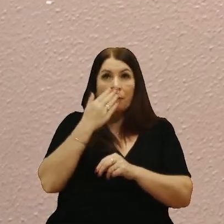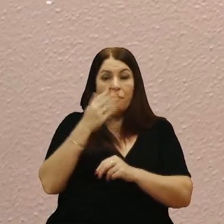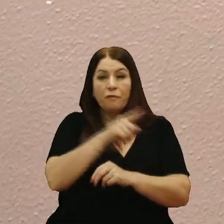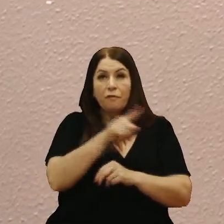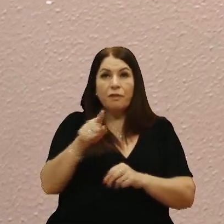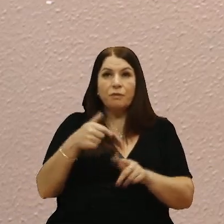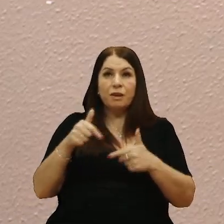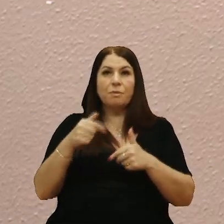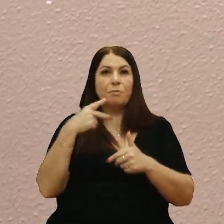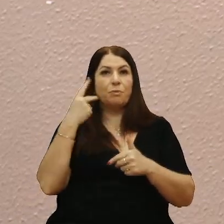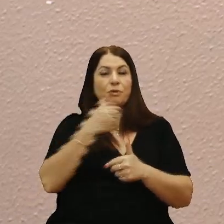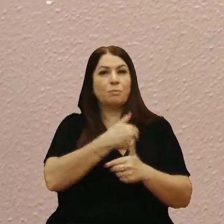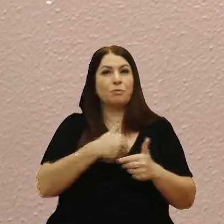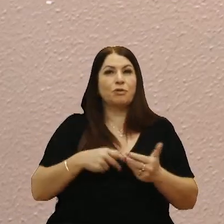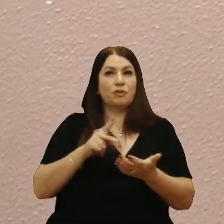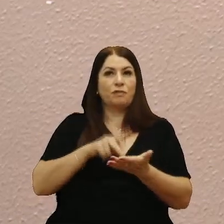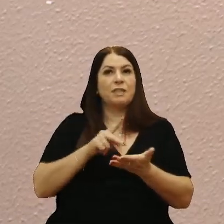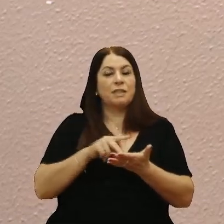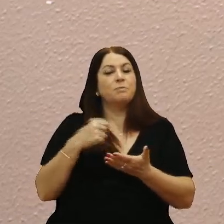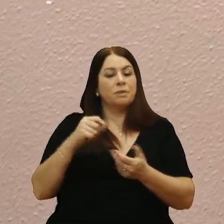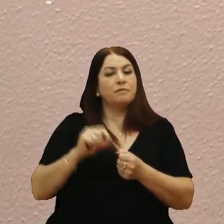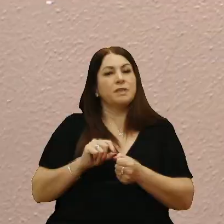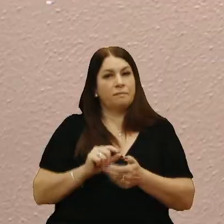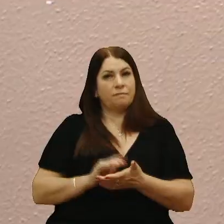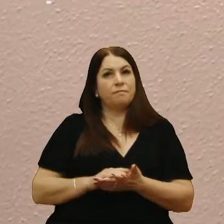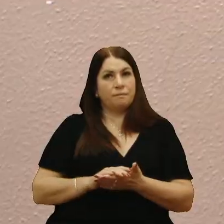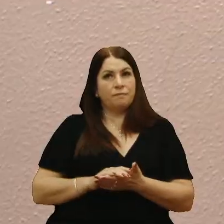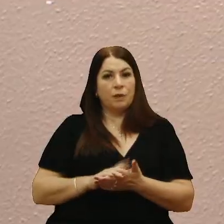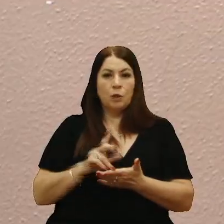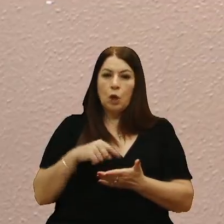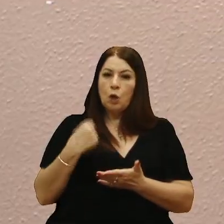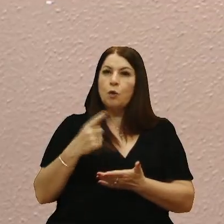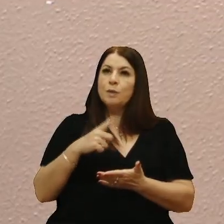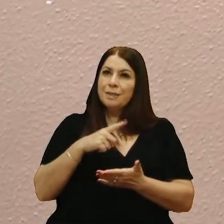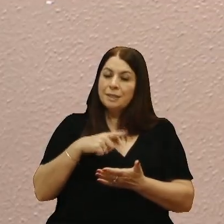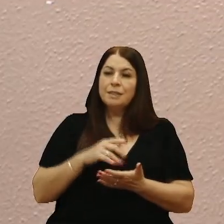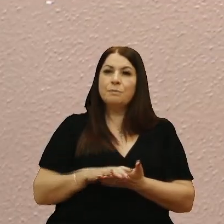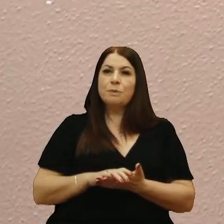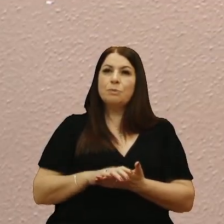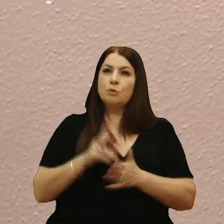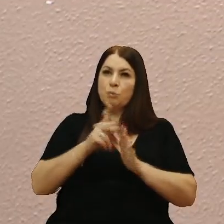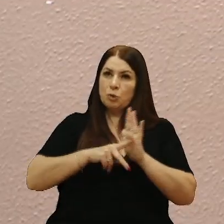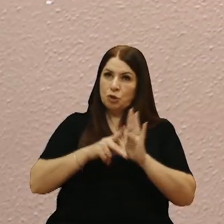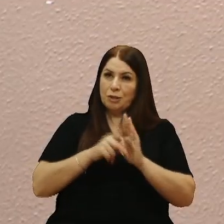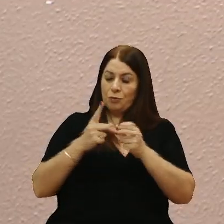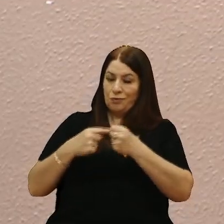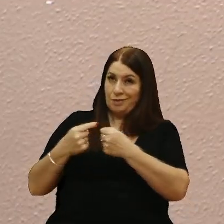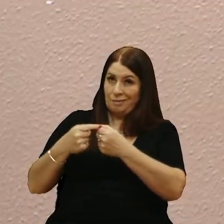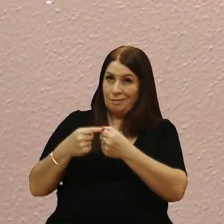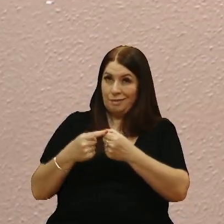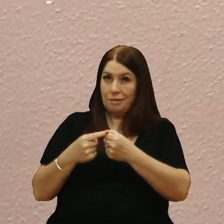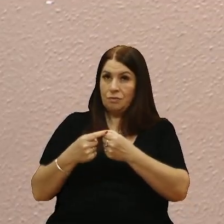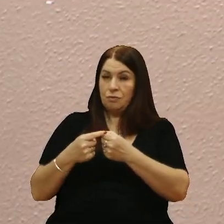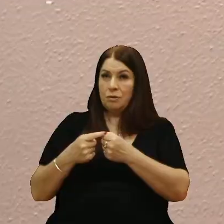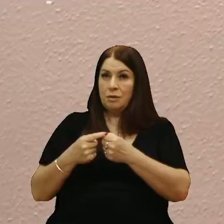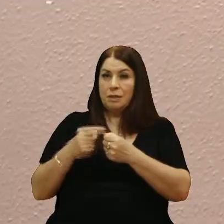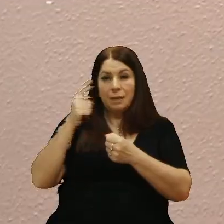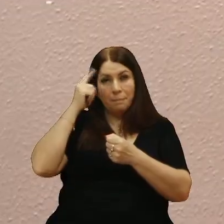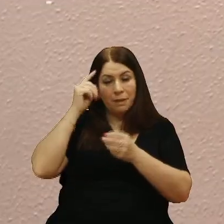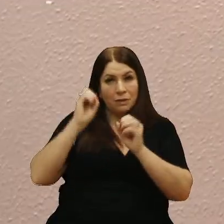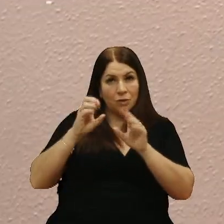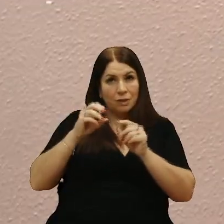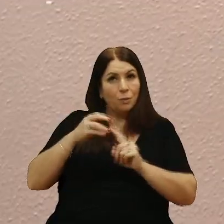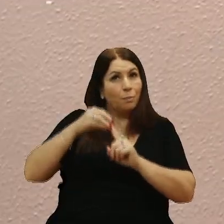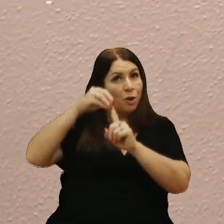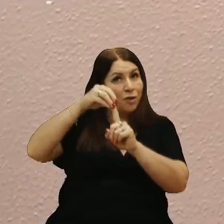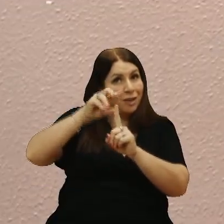serviços e as políticas públicas de fato como elas precisam ser. E nós teremos um projeto de cidade que pense na educação como